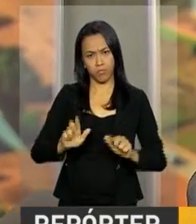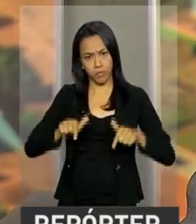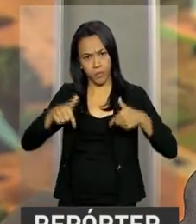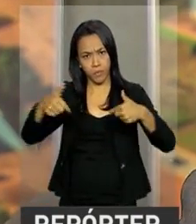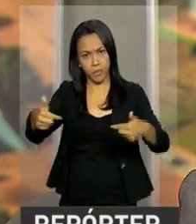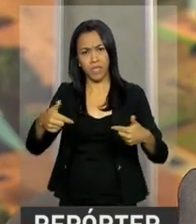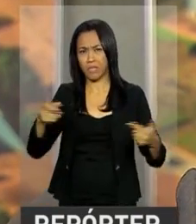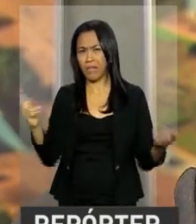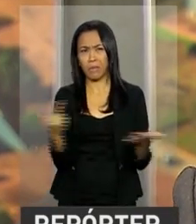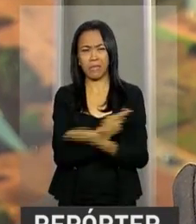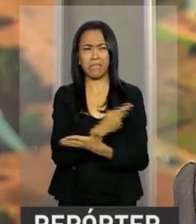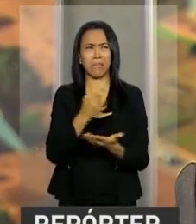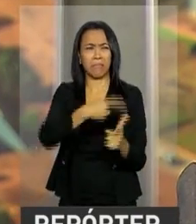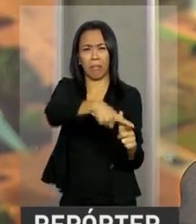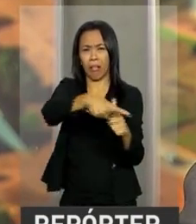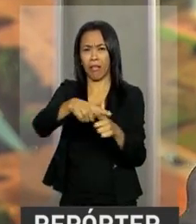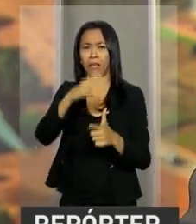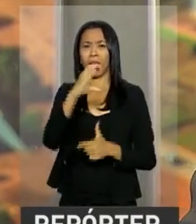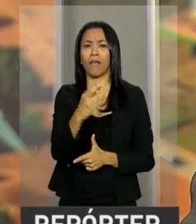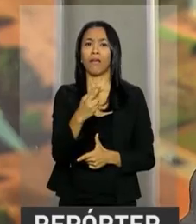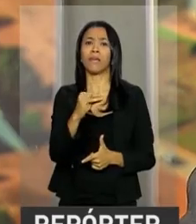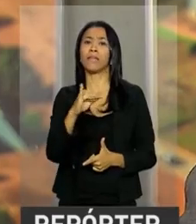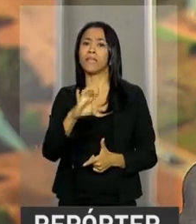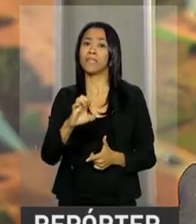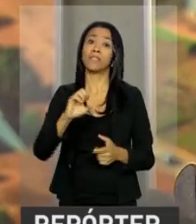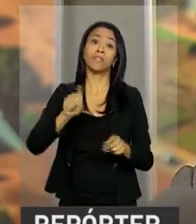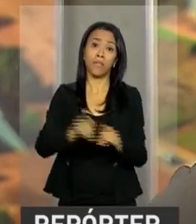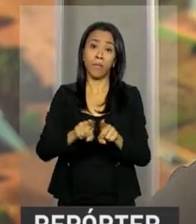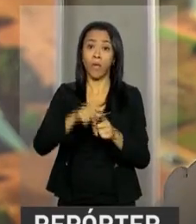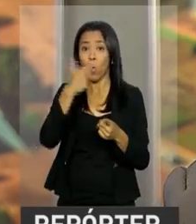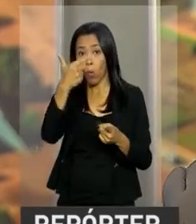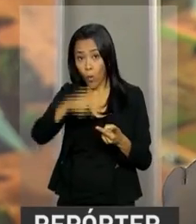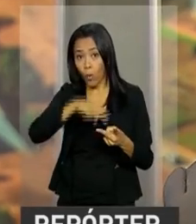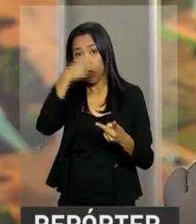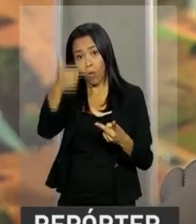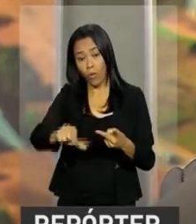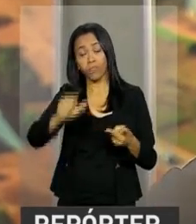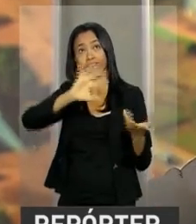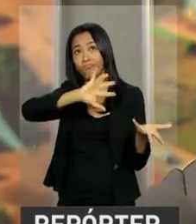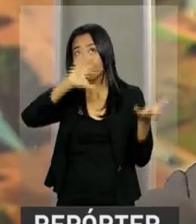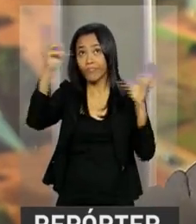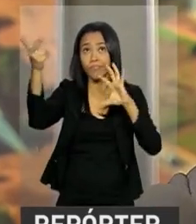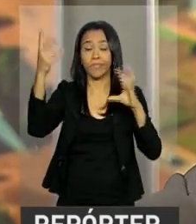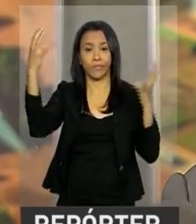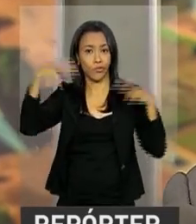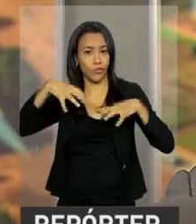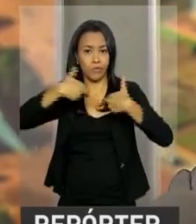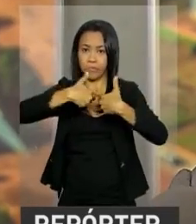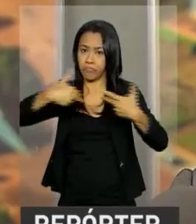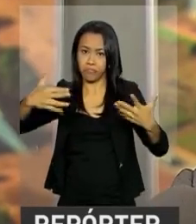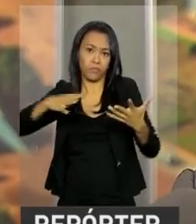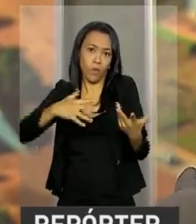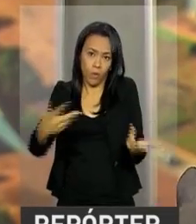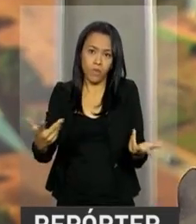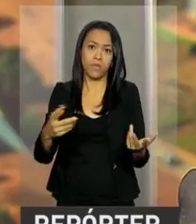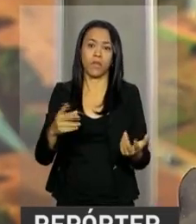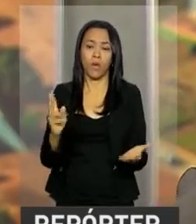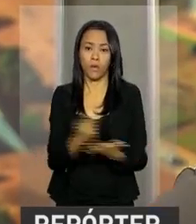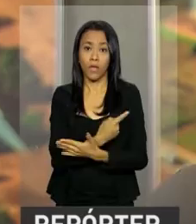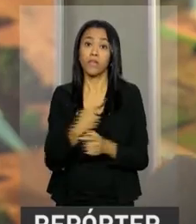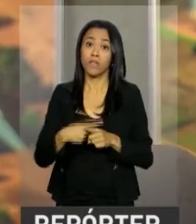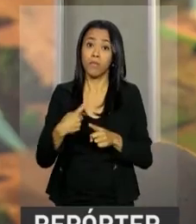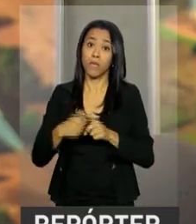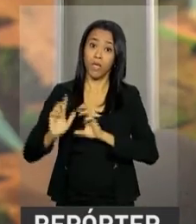de crise, e também o fator climático, que é bastante positivo nesse ano, e as ações do